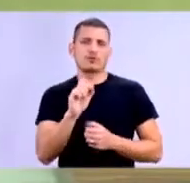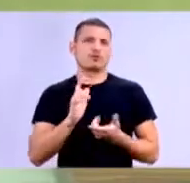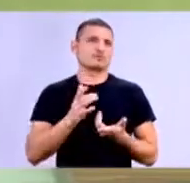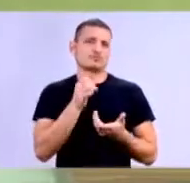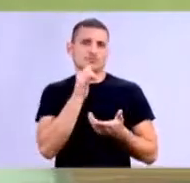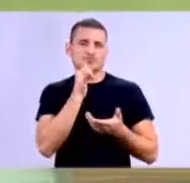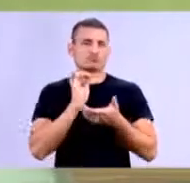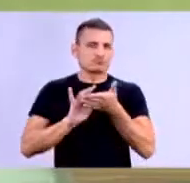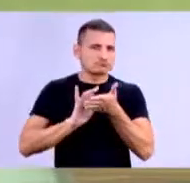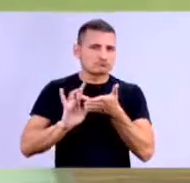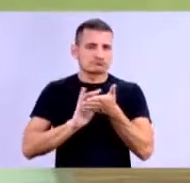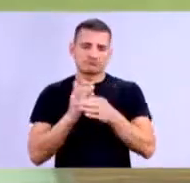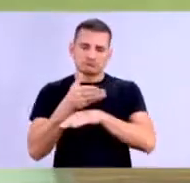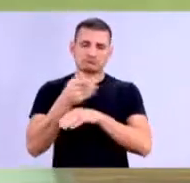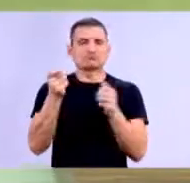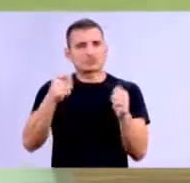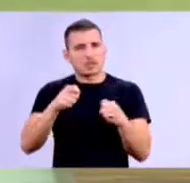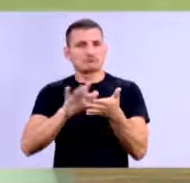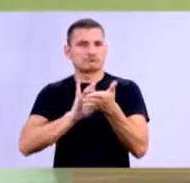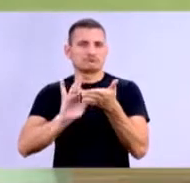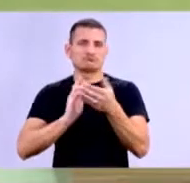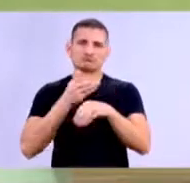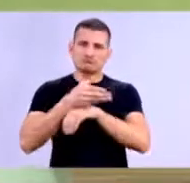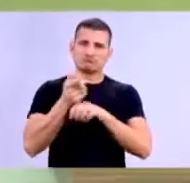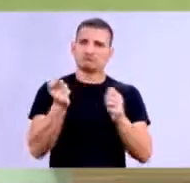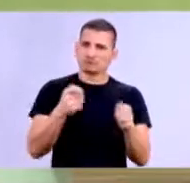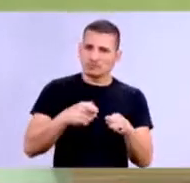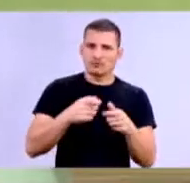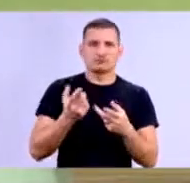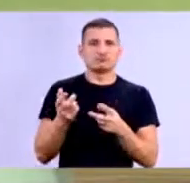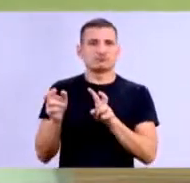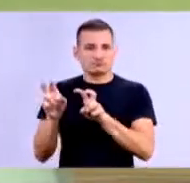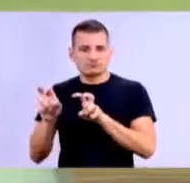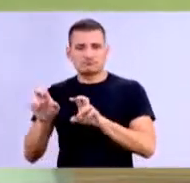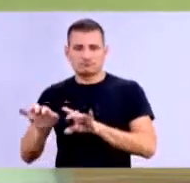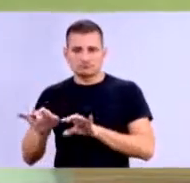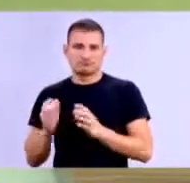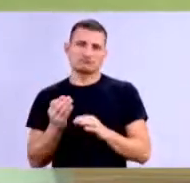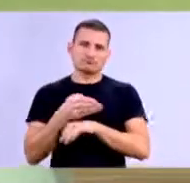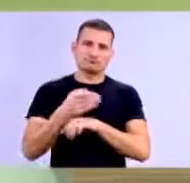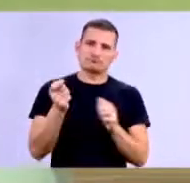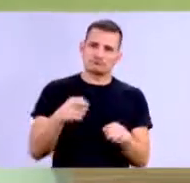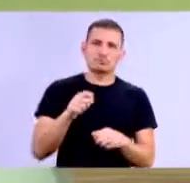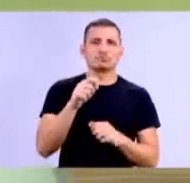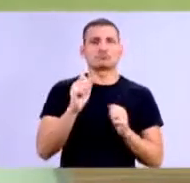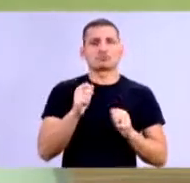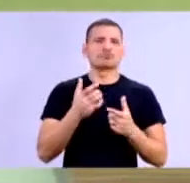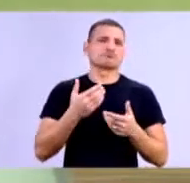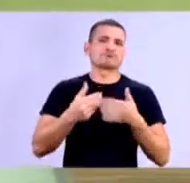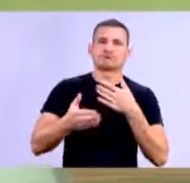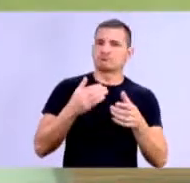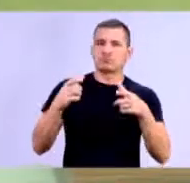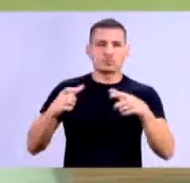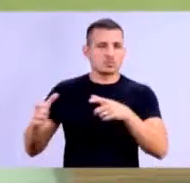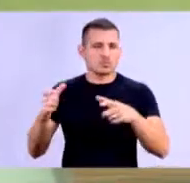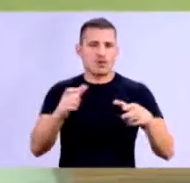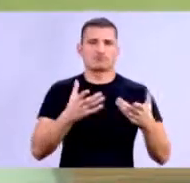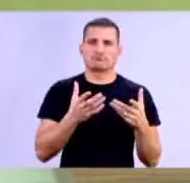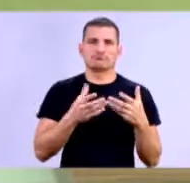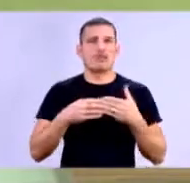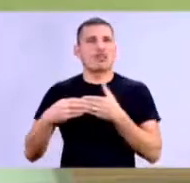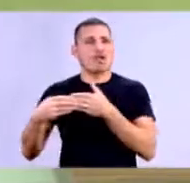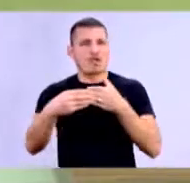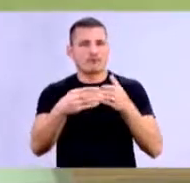um tablet, e que são mais fáceis de você carregar para todo canto que você possa